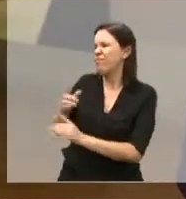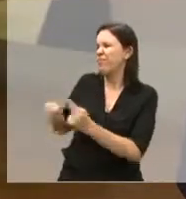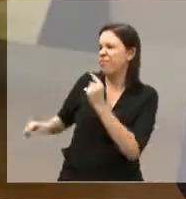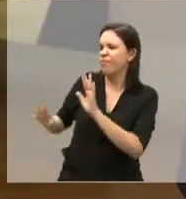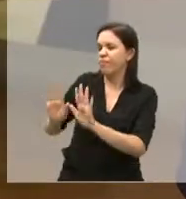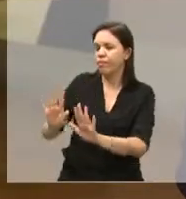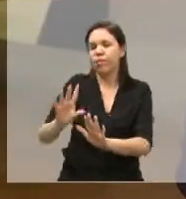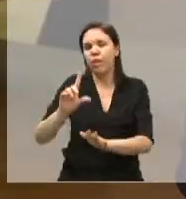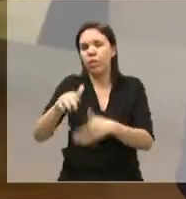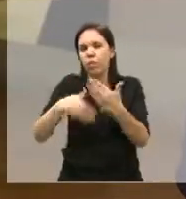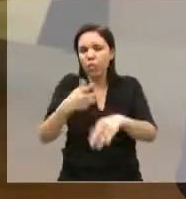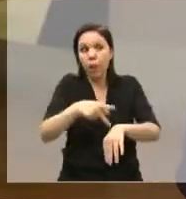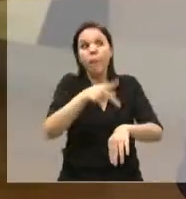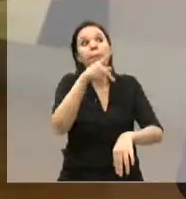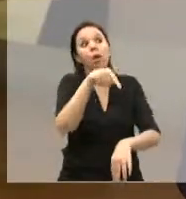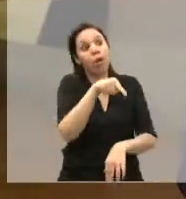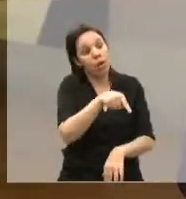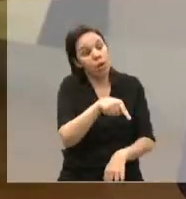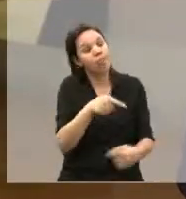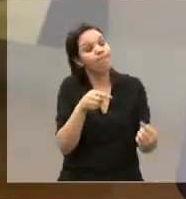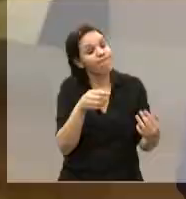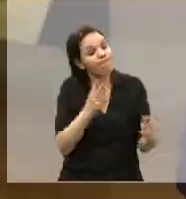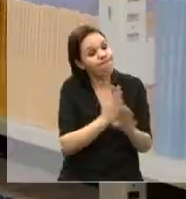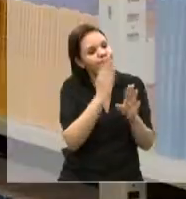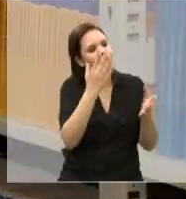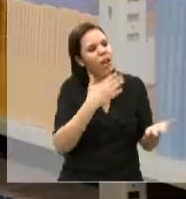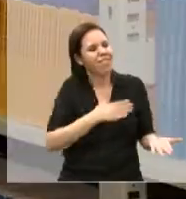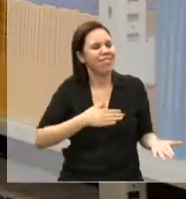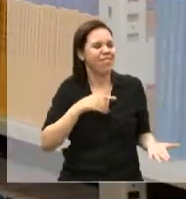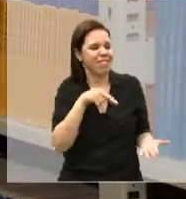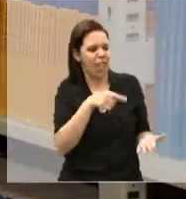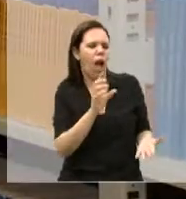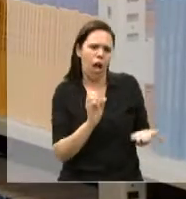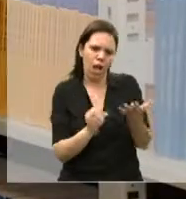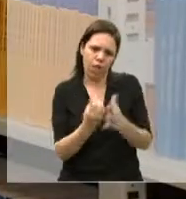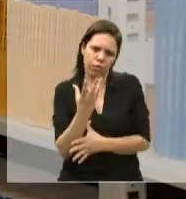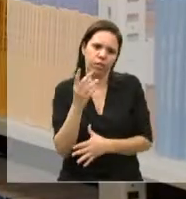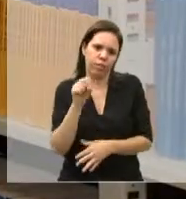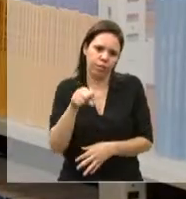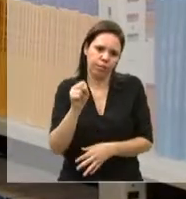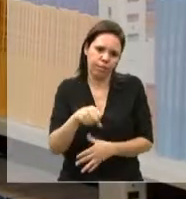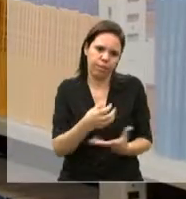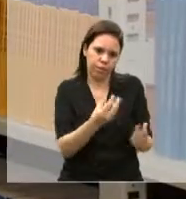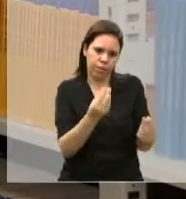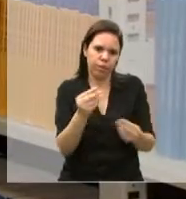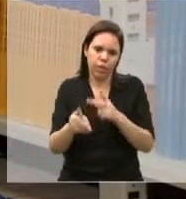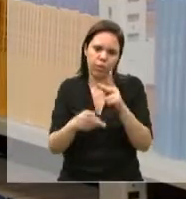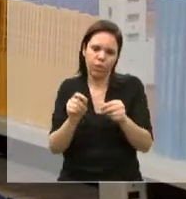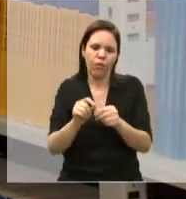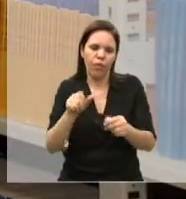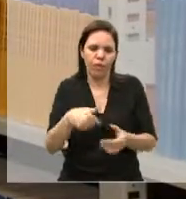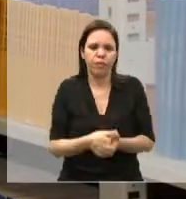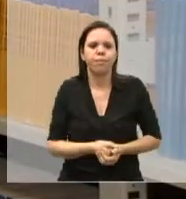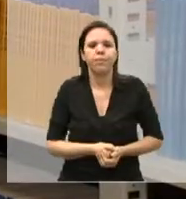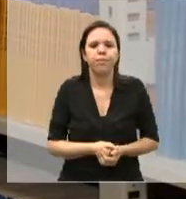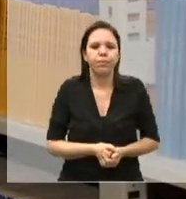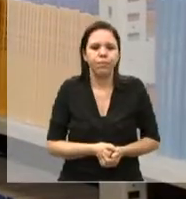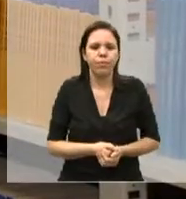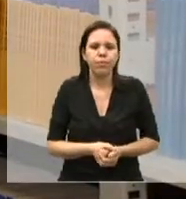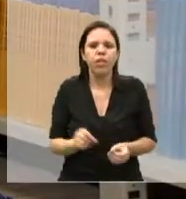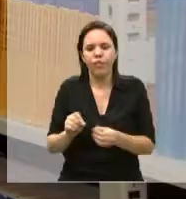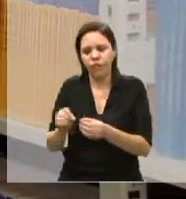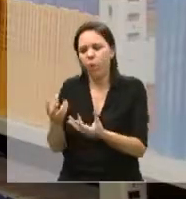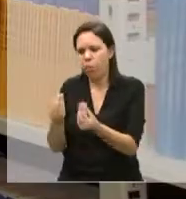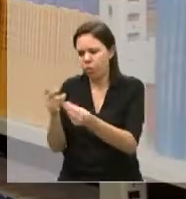mas talvez na pós-graduação ele se encontre. Isso acontece, né? Existem muitas pessoas que fazem um